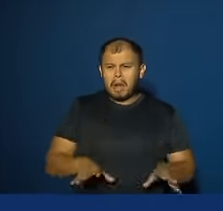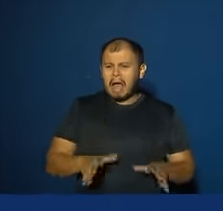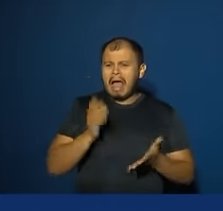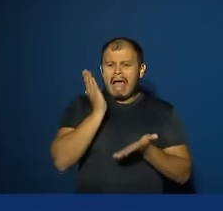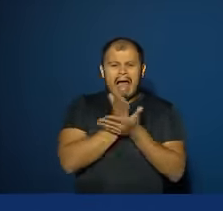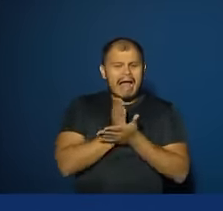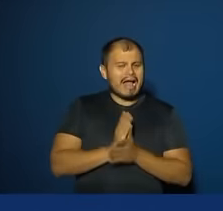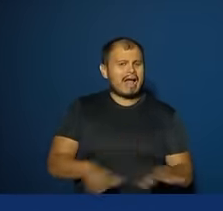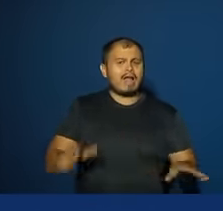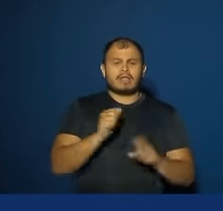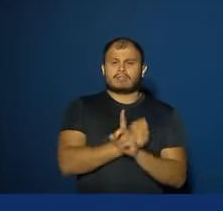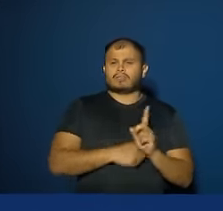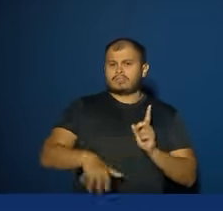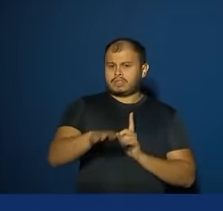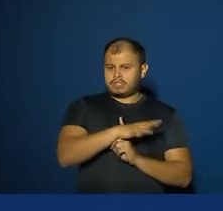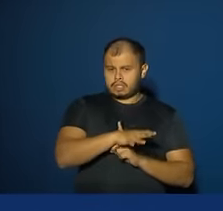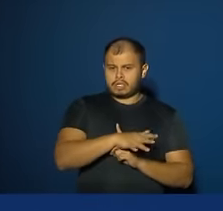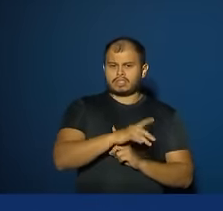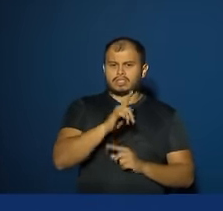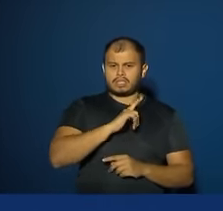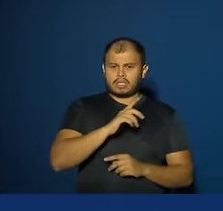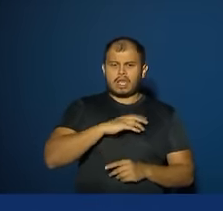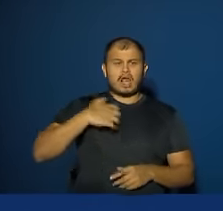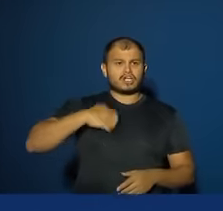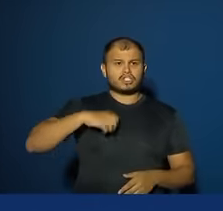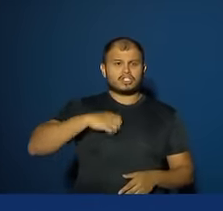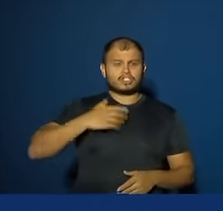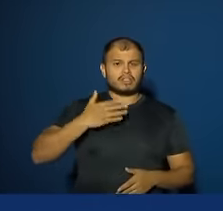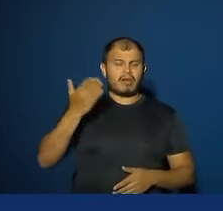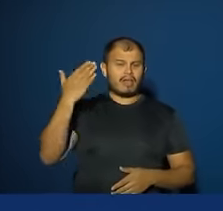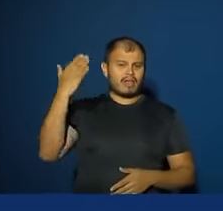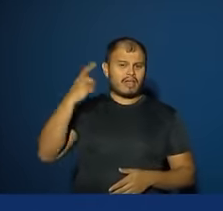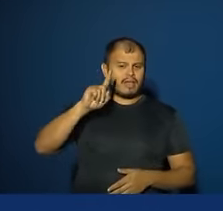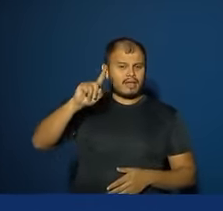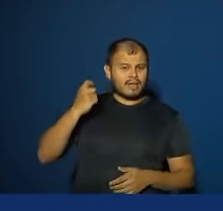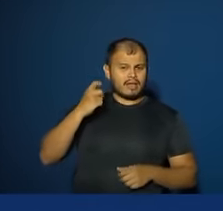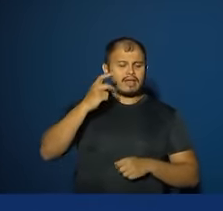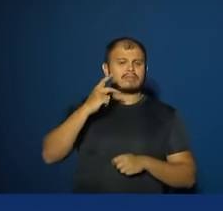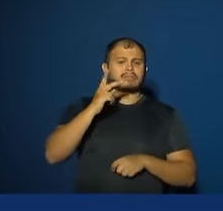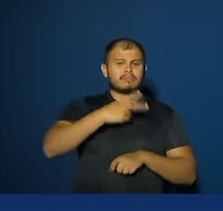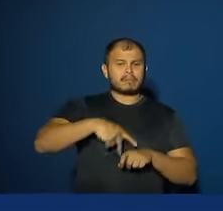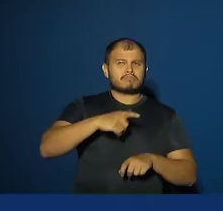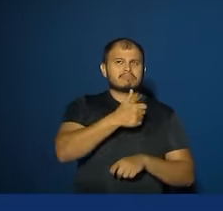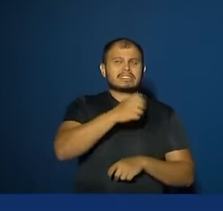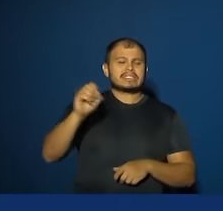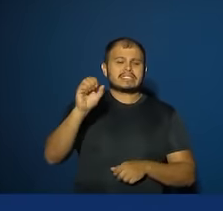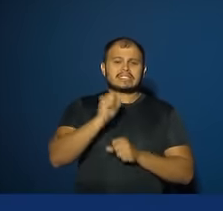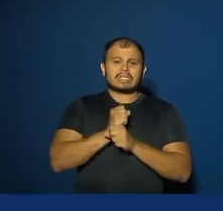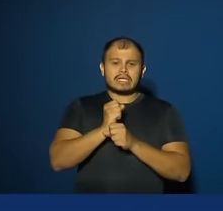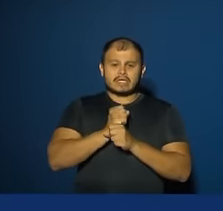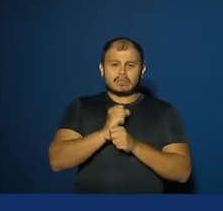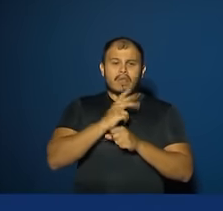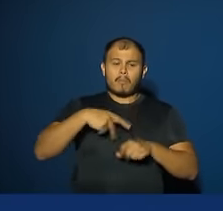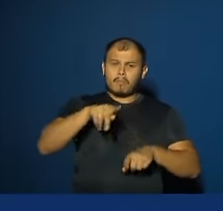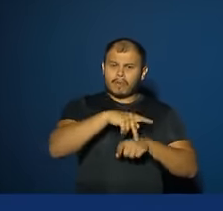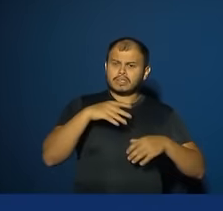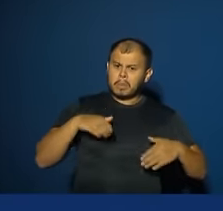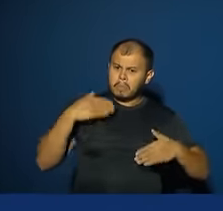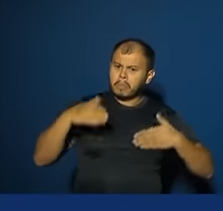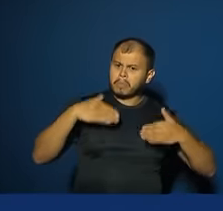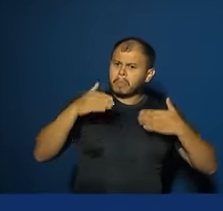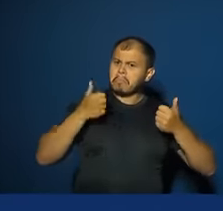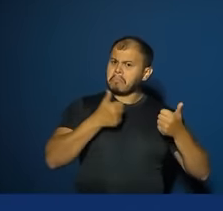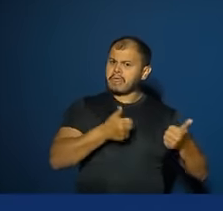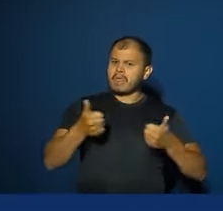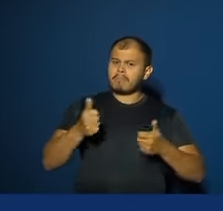corrói a sociedade transforma a Argentina que era um país no 100 Anos Atrás desenvolvido